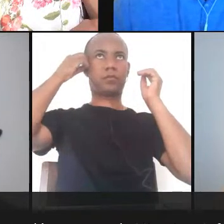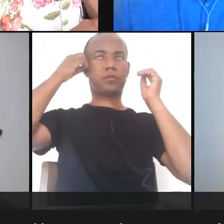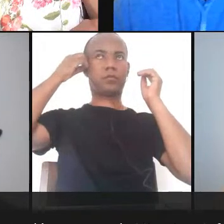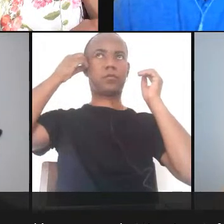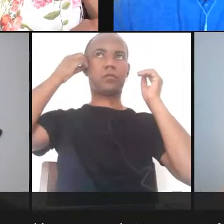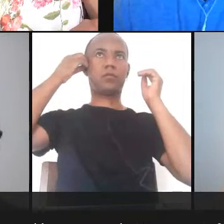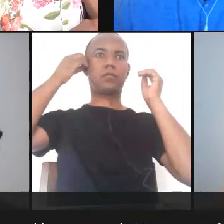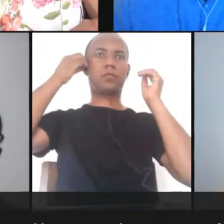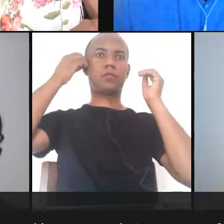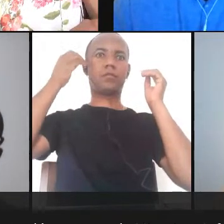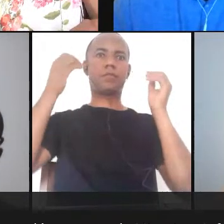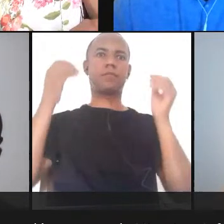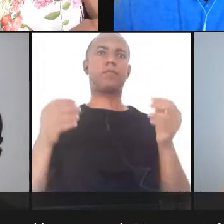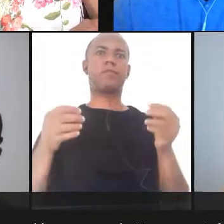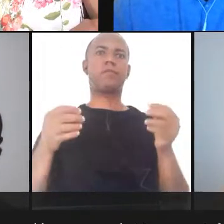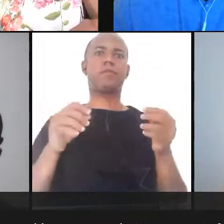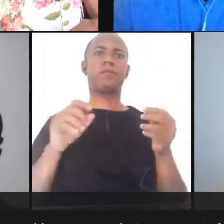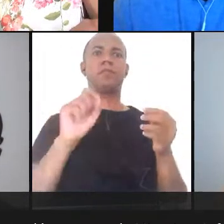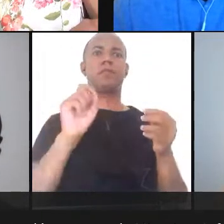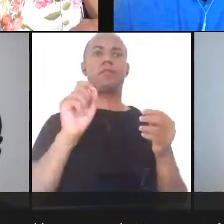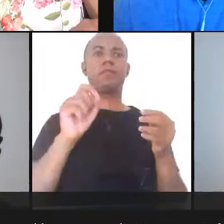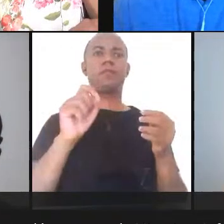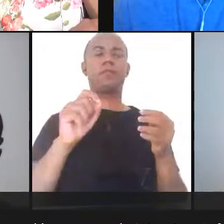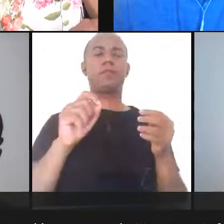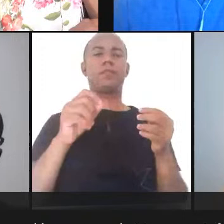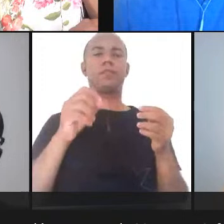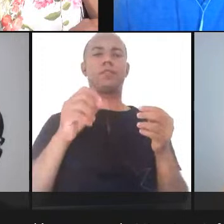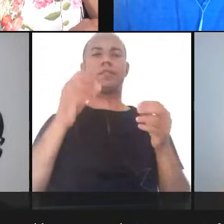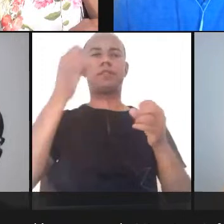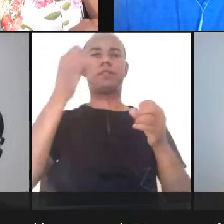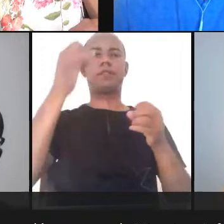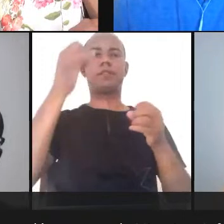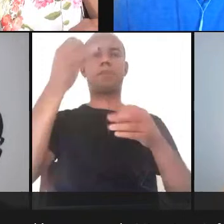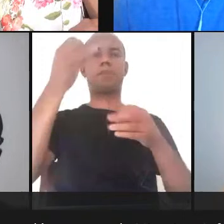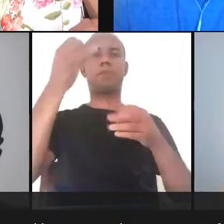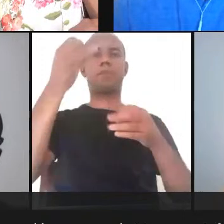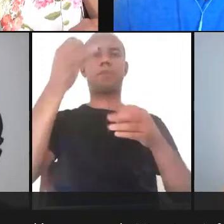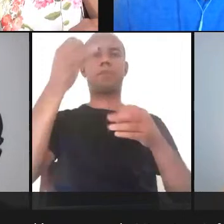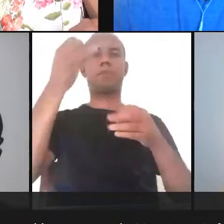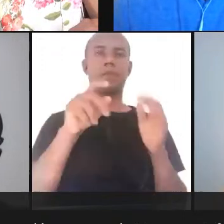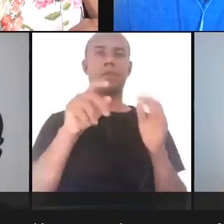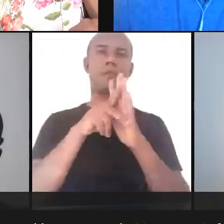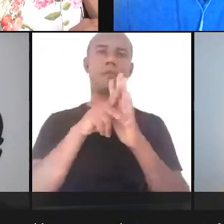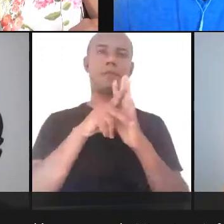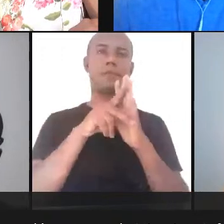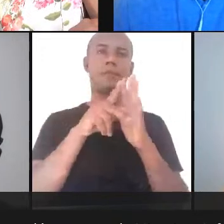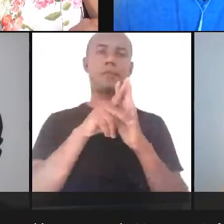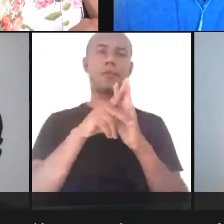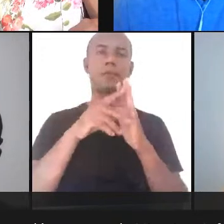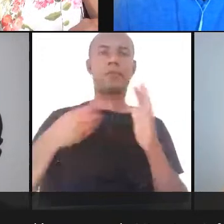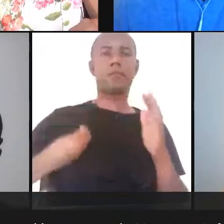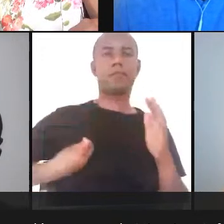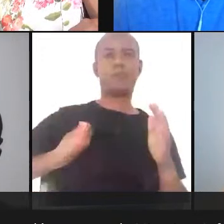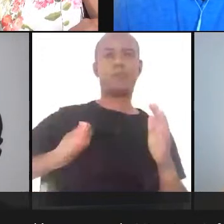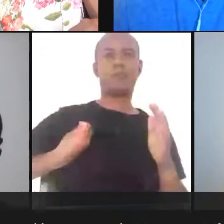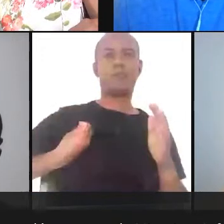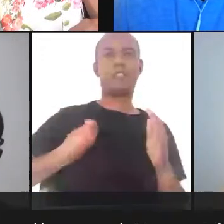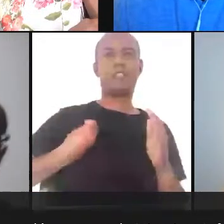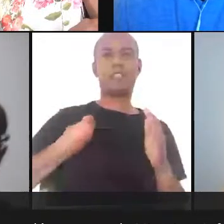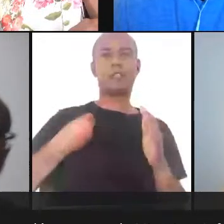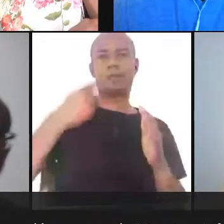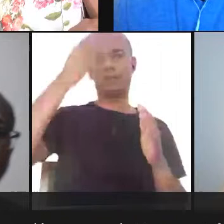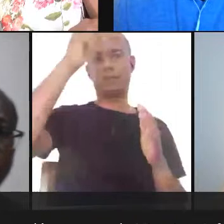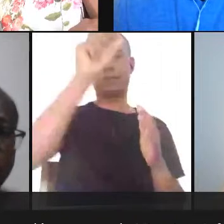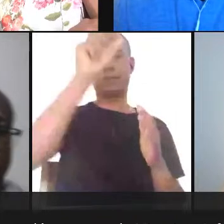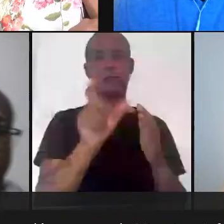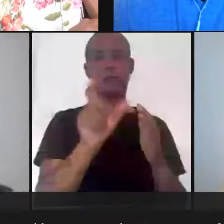leitão, que no meu caso é narrativa mesmo para adultos. Mas eu escrevi dois livros já, porque a Jovem Caçador e